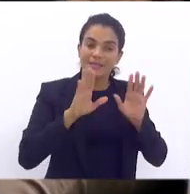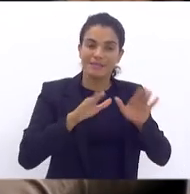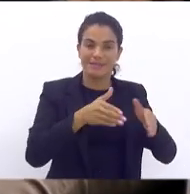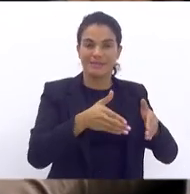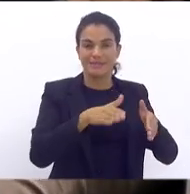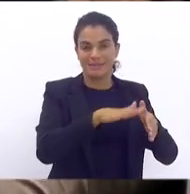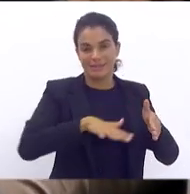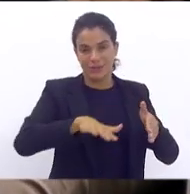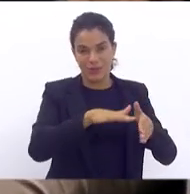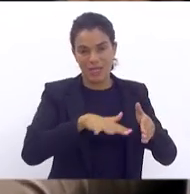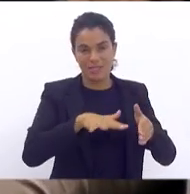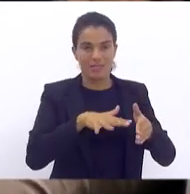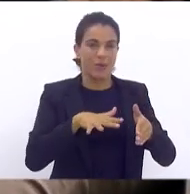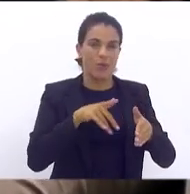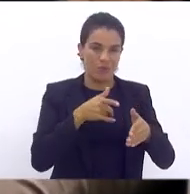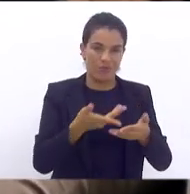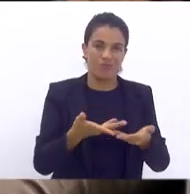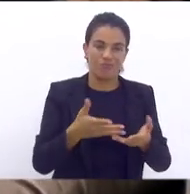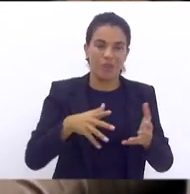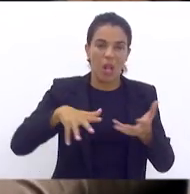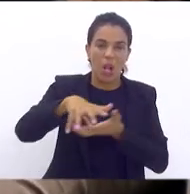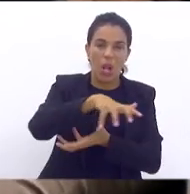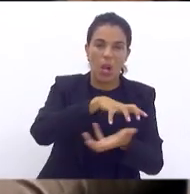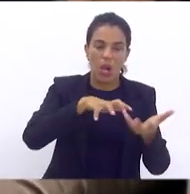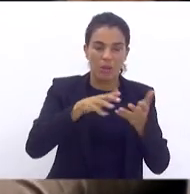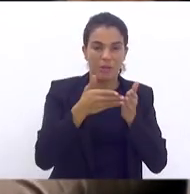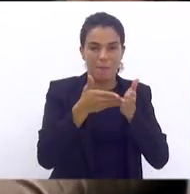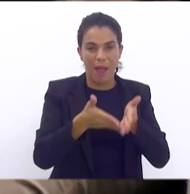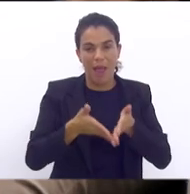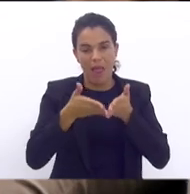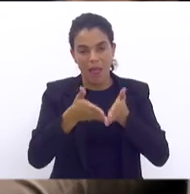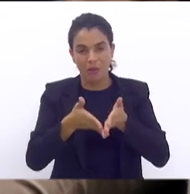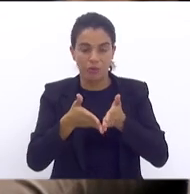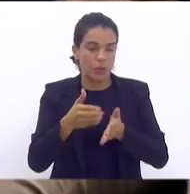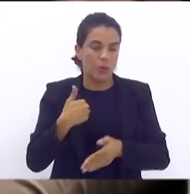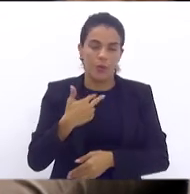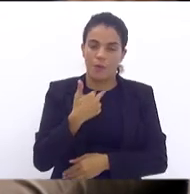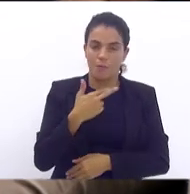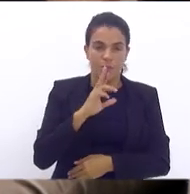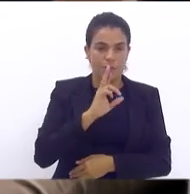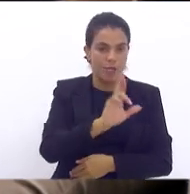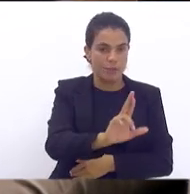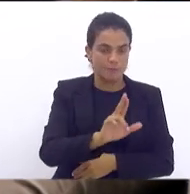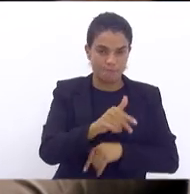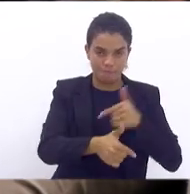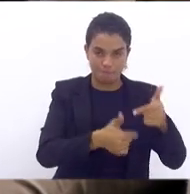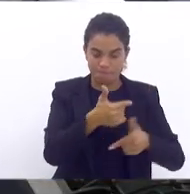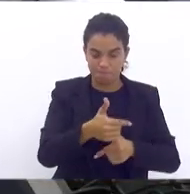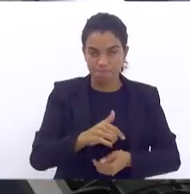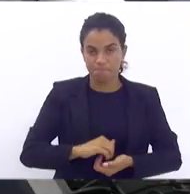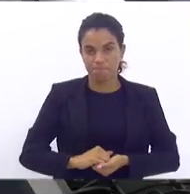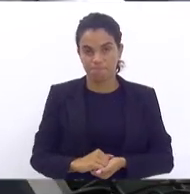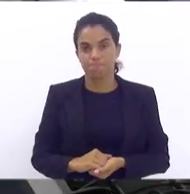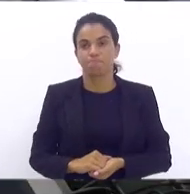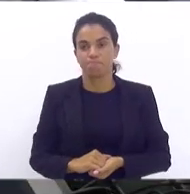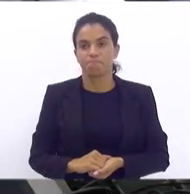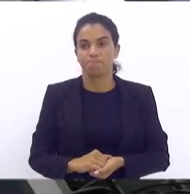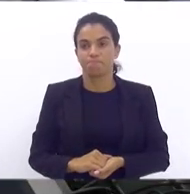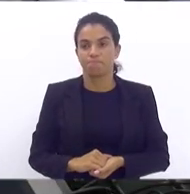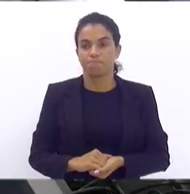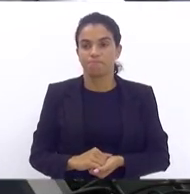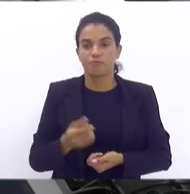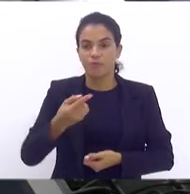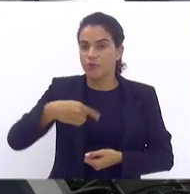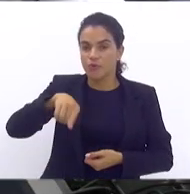ainda. Então, nós não podemos responder por essas atividades. Vocês não